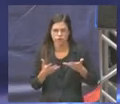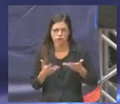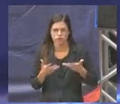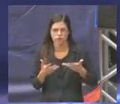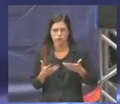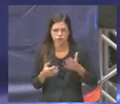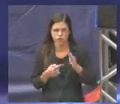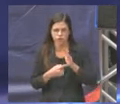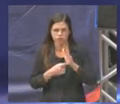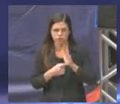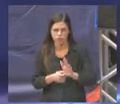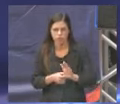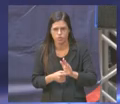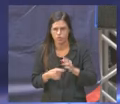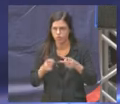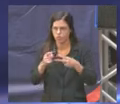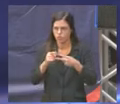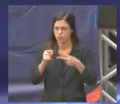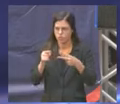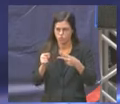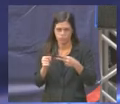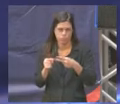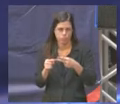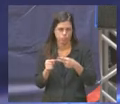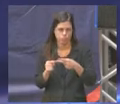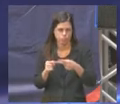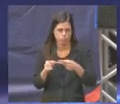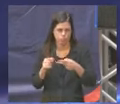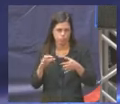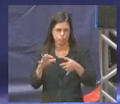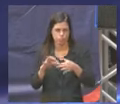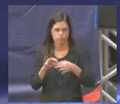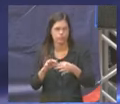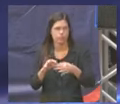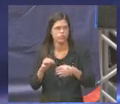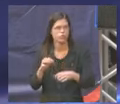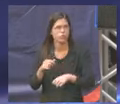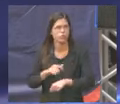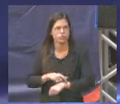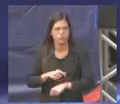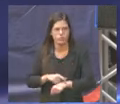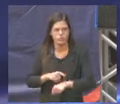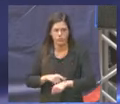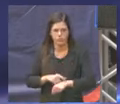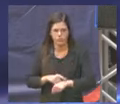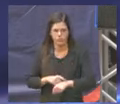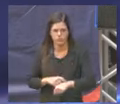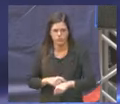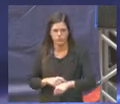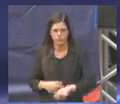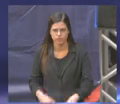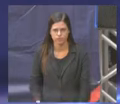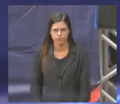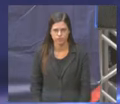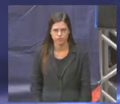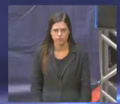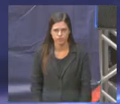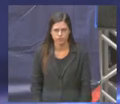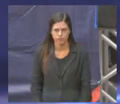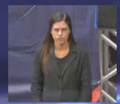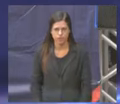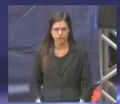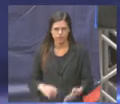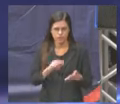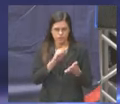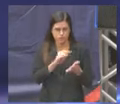basicamente dois que eu acho que tem muito a ver aqui com o nosso momento. Tá? Lá nesse